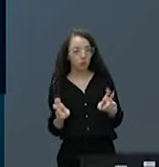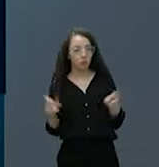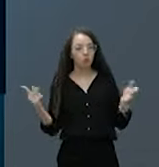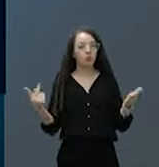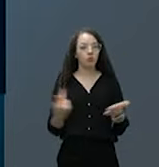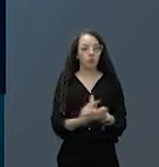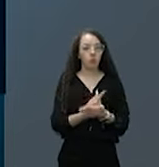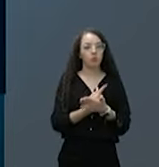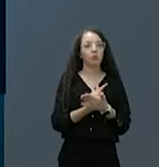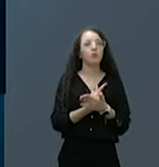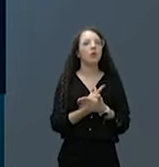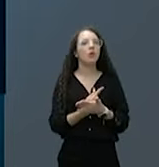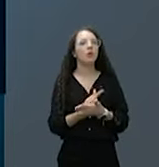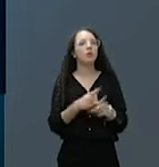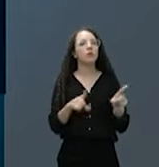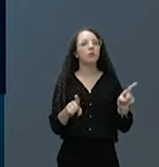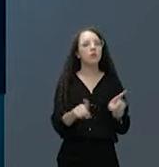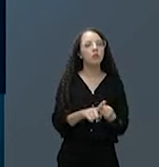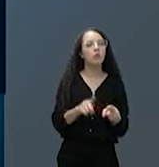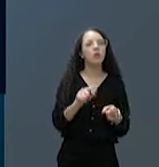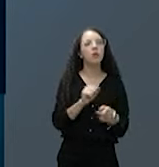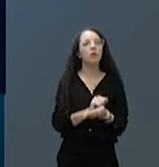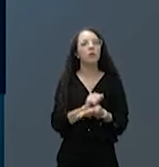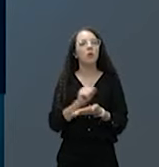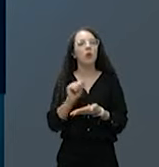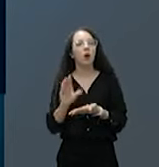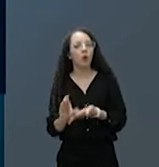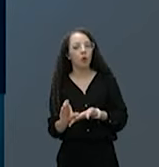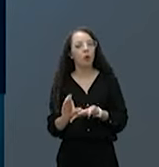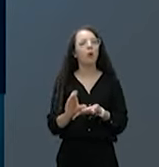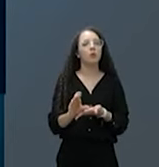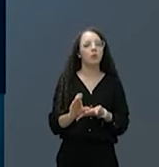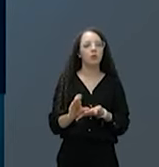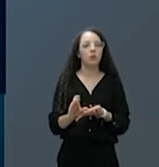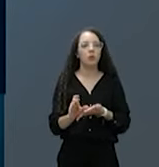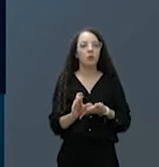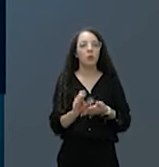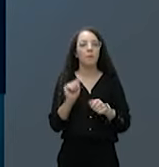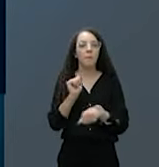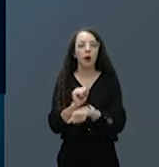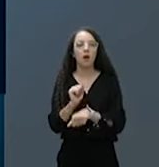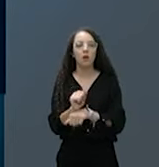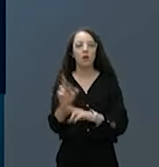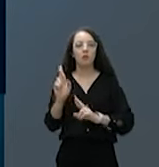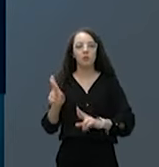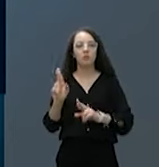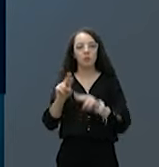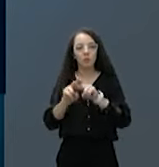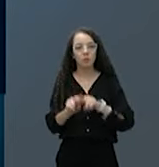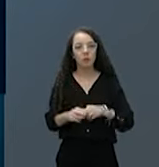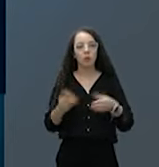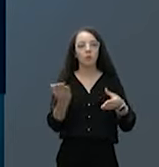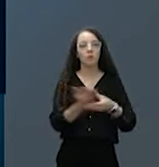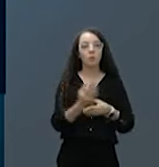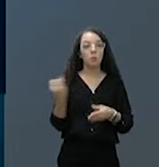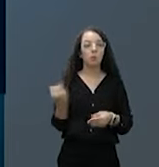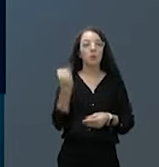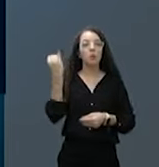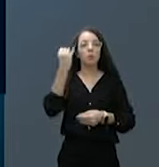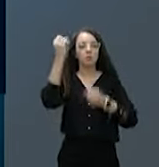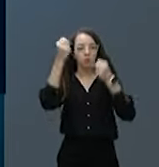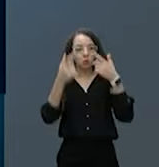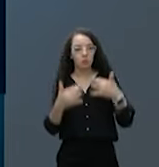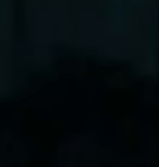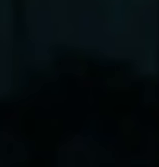paradigma e o acordo embargado é por conta disso, por conta dessa questão processual. É importante dizer também, excelência, que